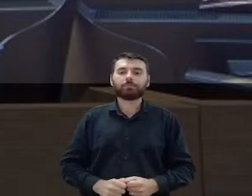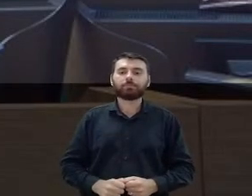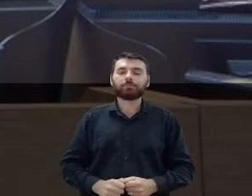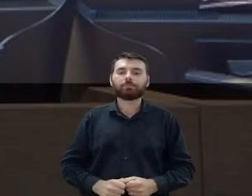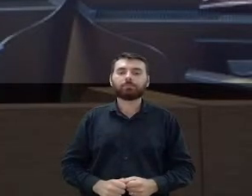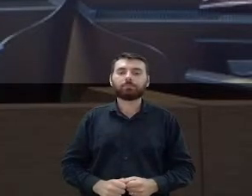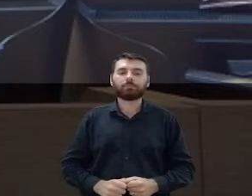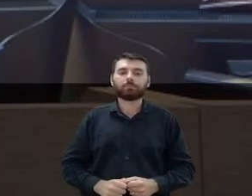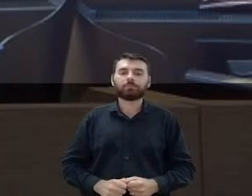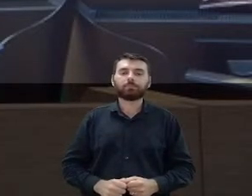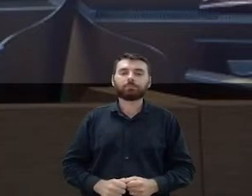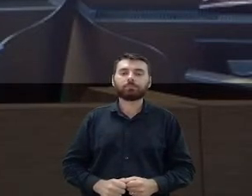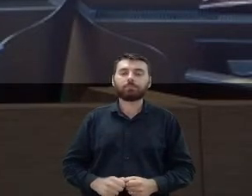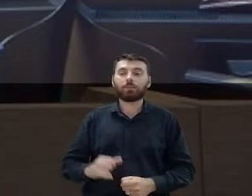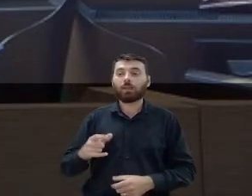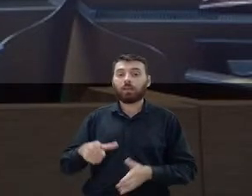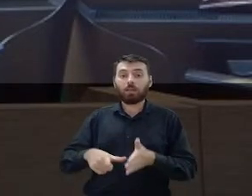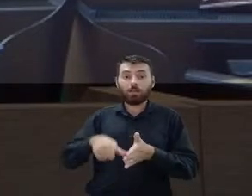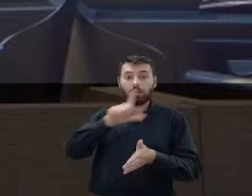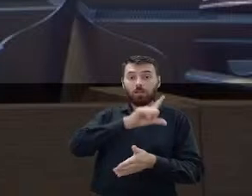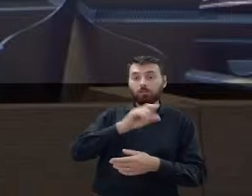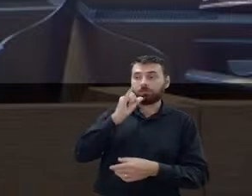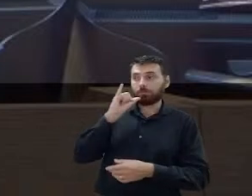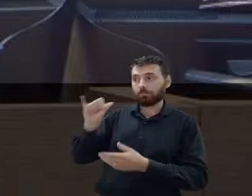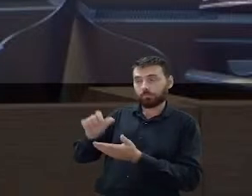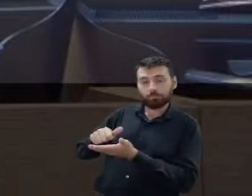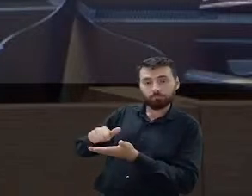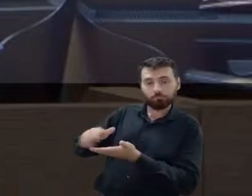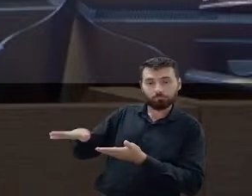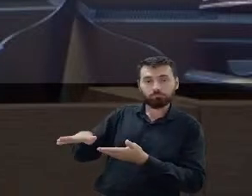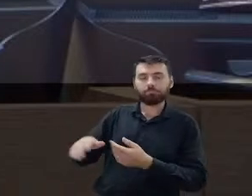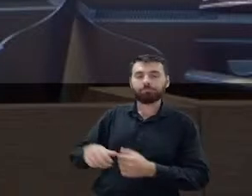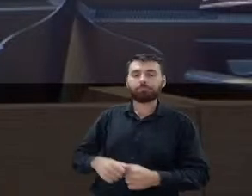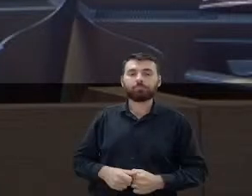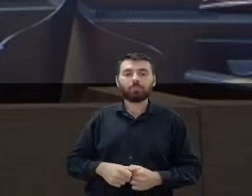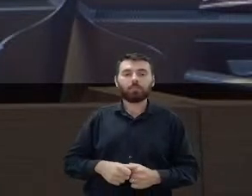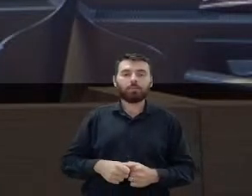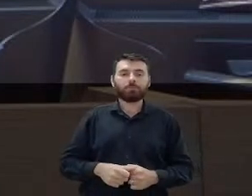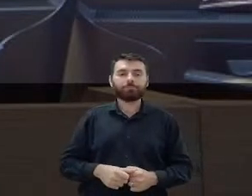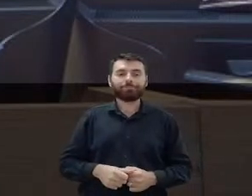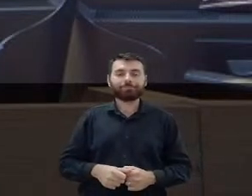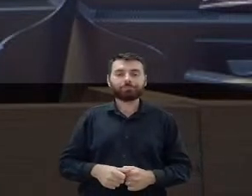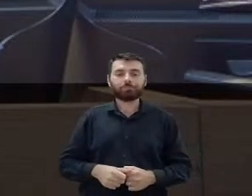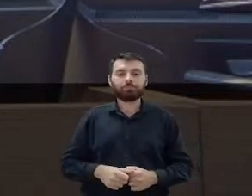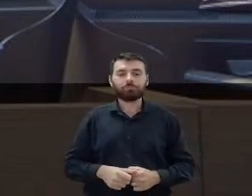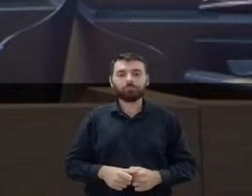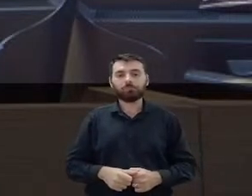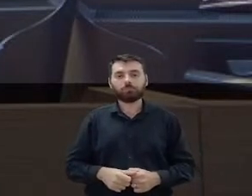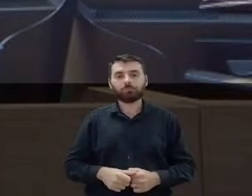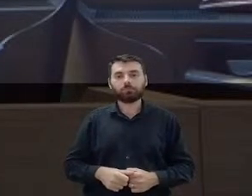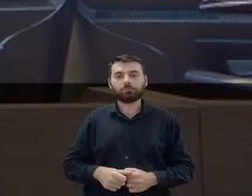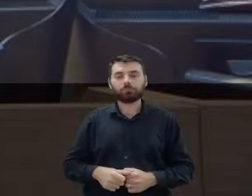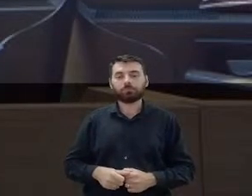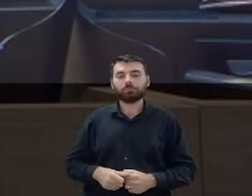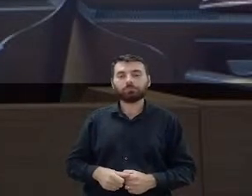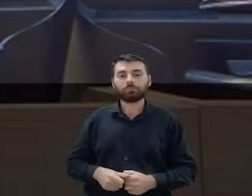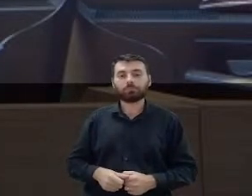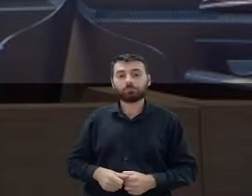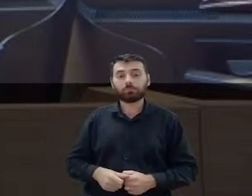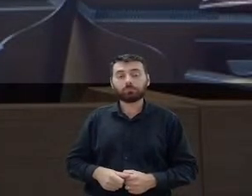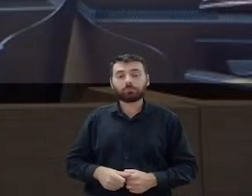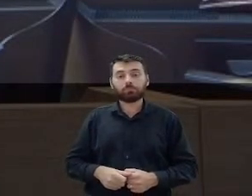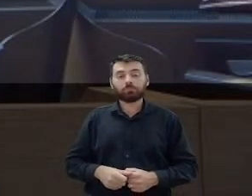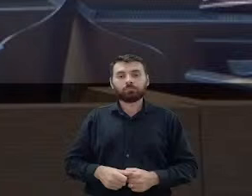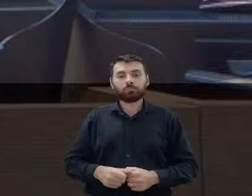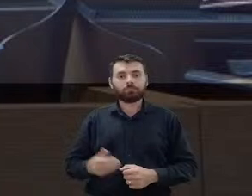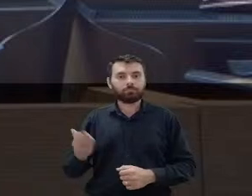Integração em aviso prévio. Como reconhecido pelo agravante, o comando sentencial não impôs